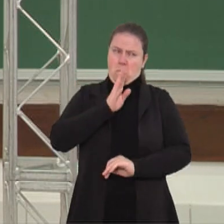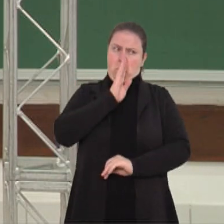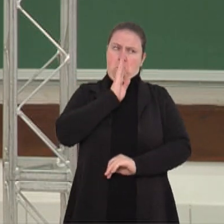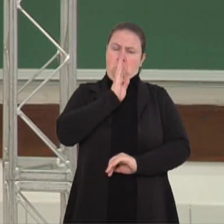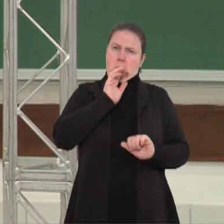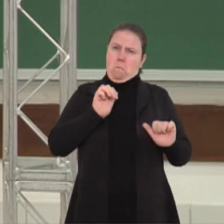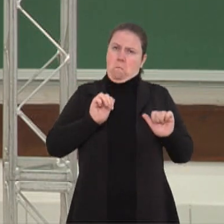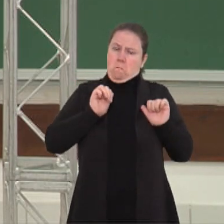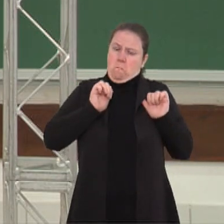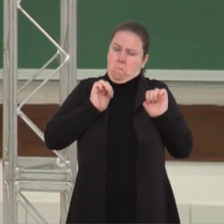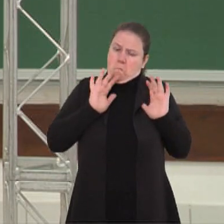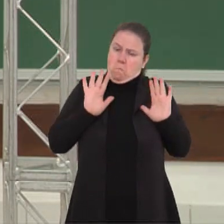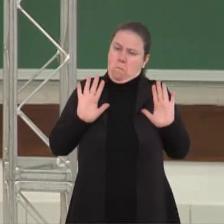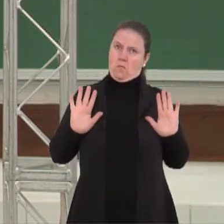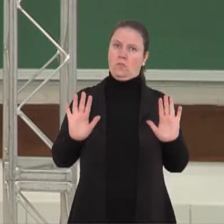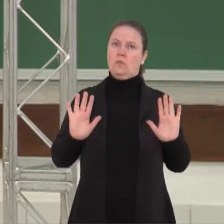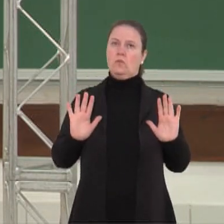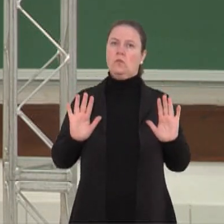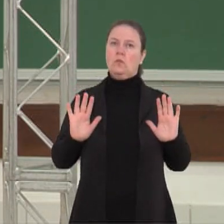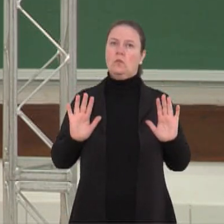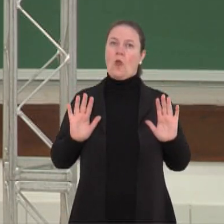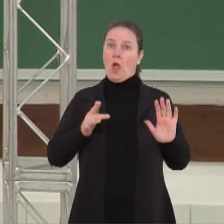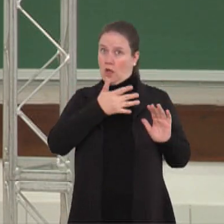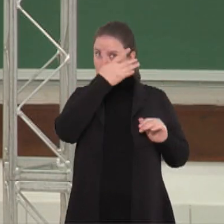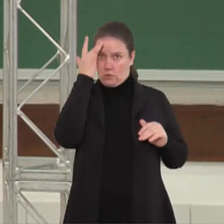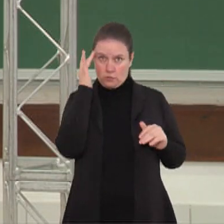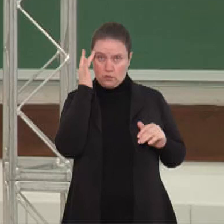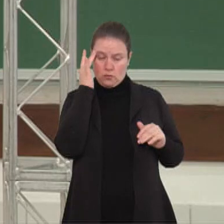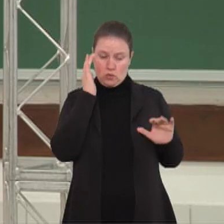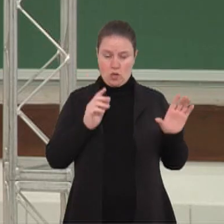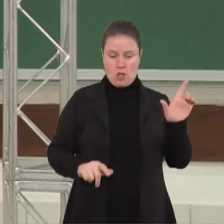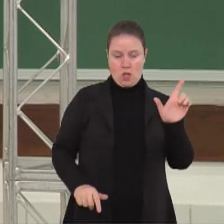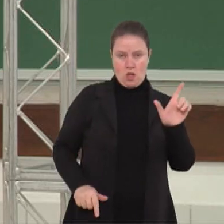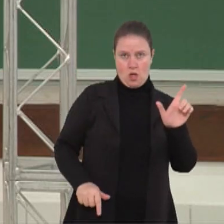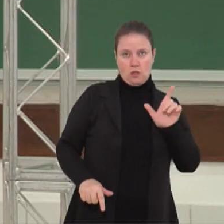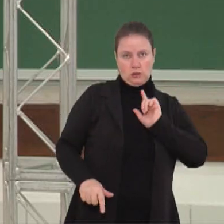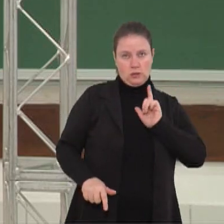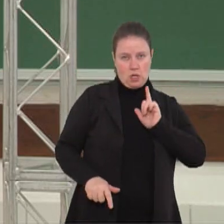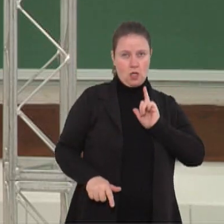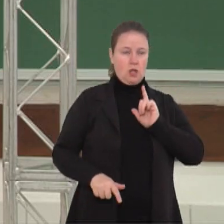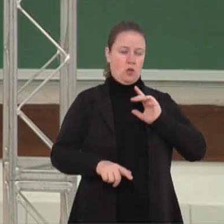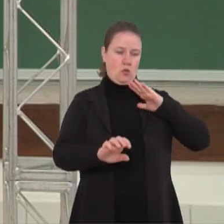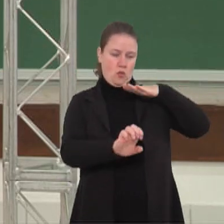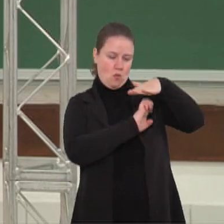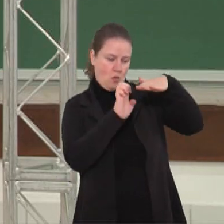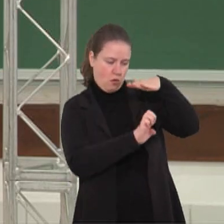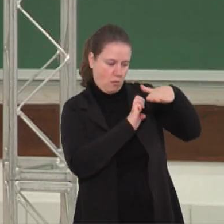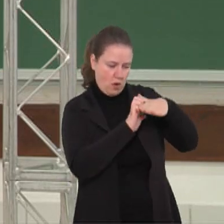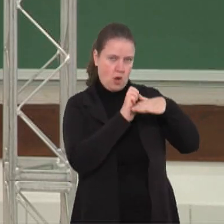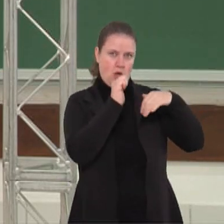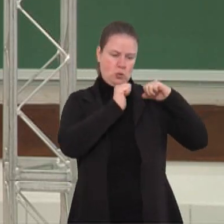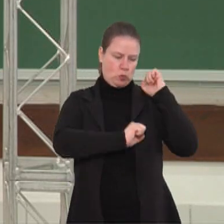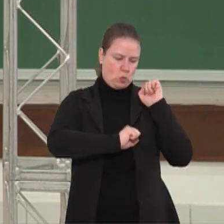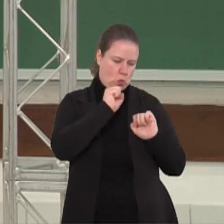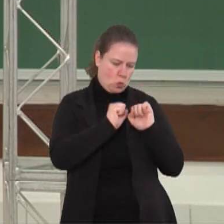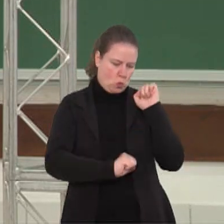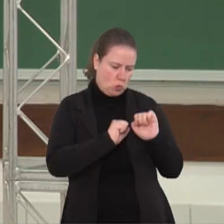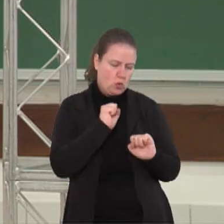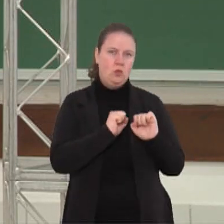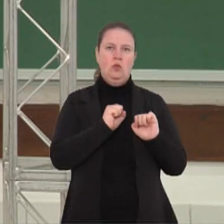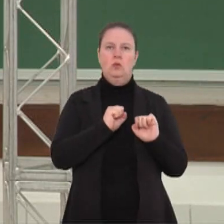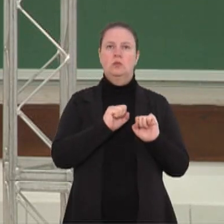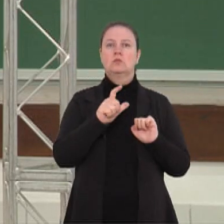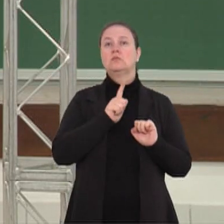esse exemplo negativo. Enquanto que o industrial é o cara que está trabalhando, que ele... Aí há uma separação